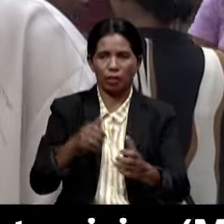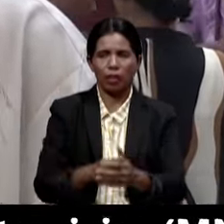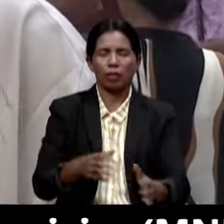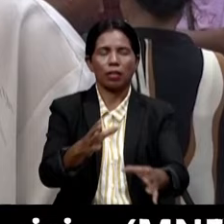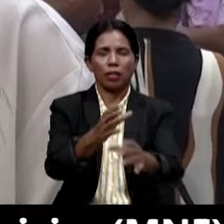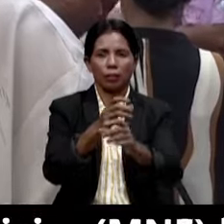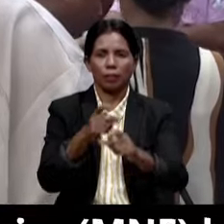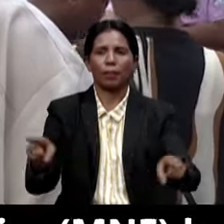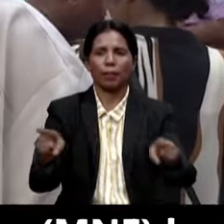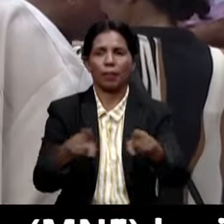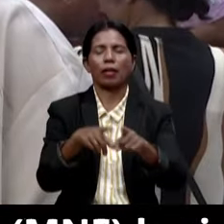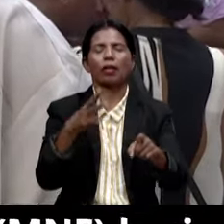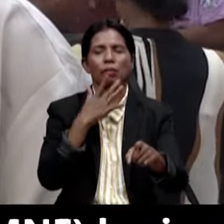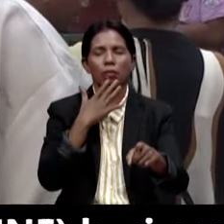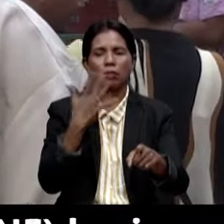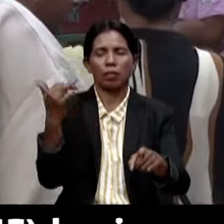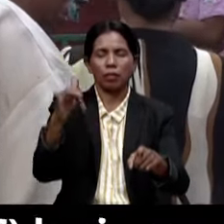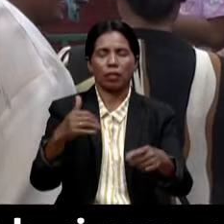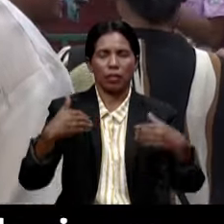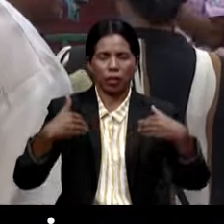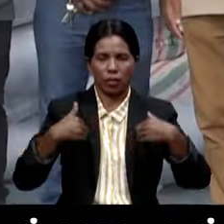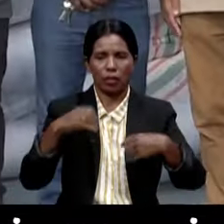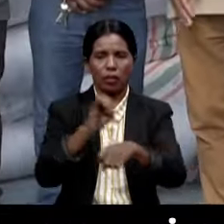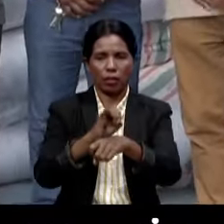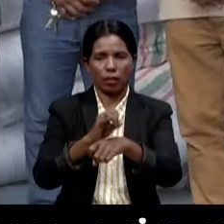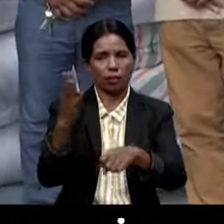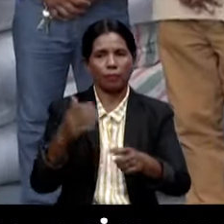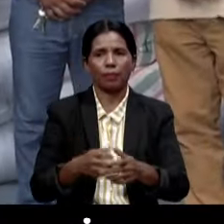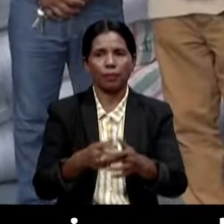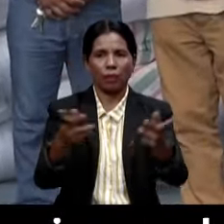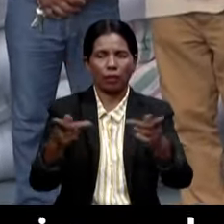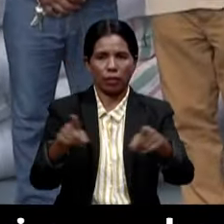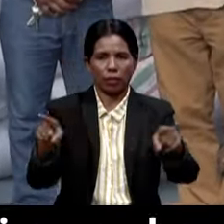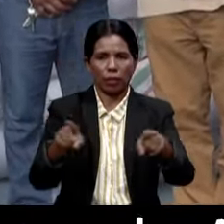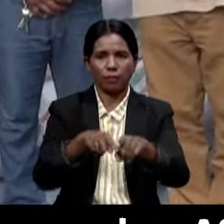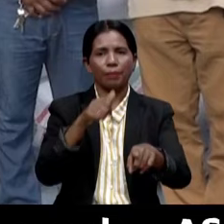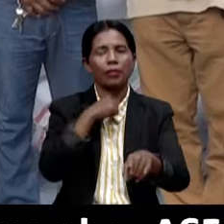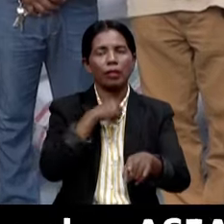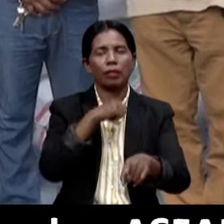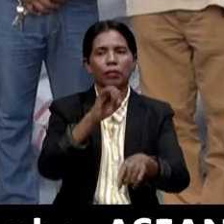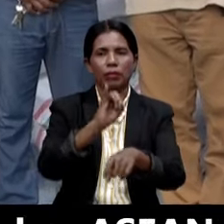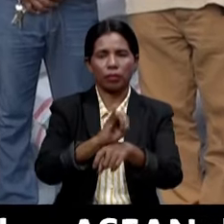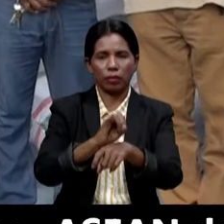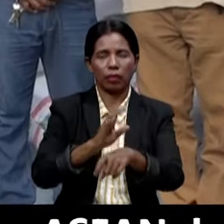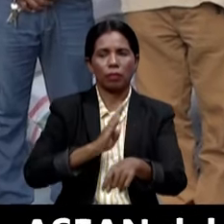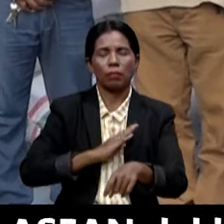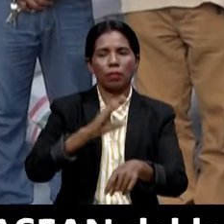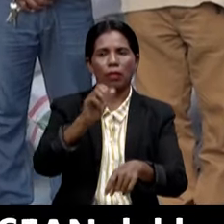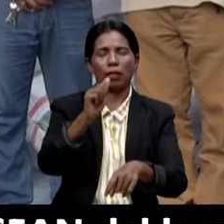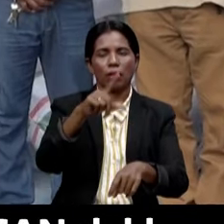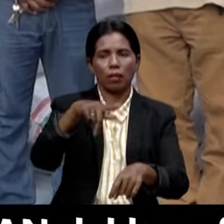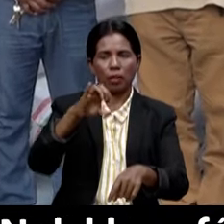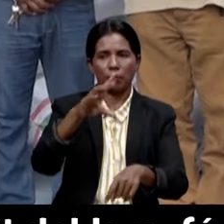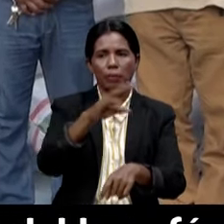símbolo cor sira nebe ma kia camisola ne rasik. Fatin Hanesan, Padre Vigário Diocese Baucau, Alipi